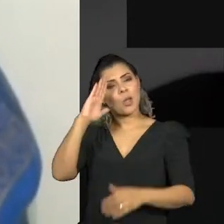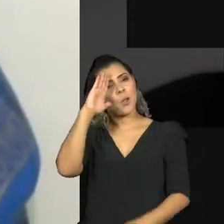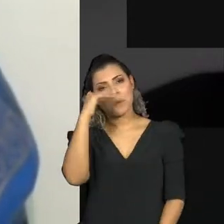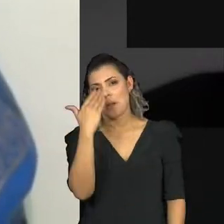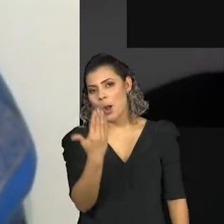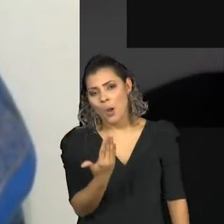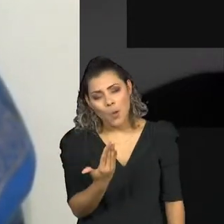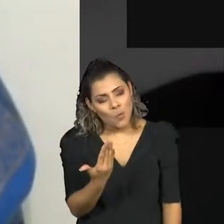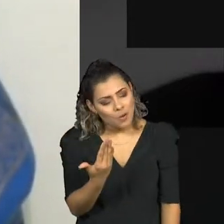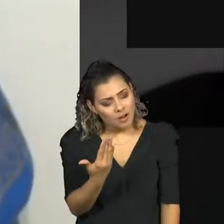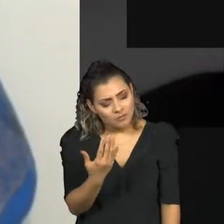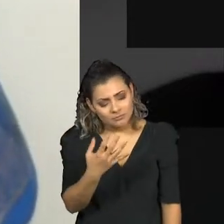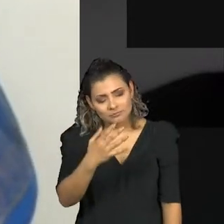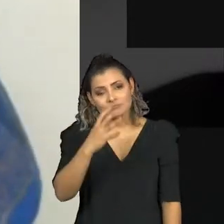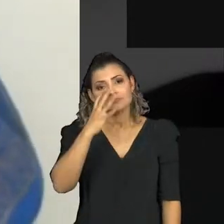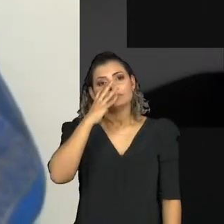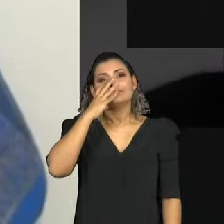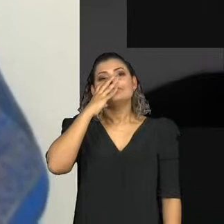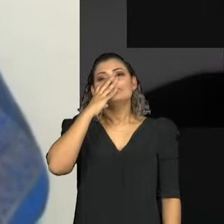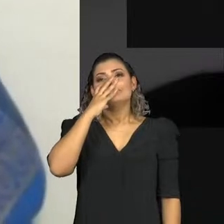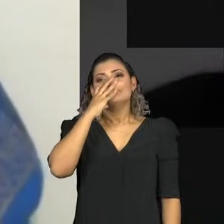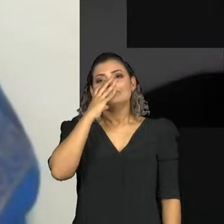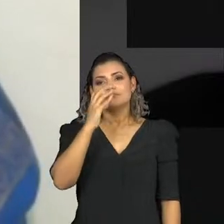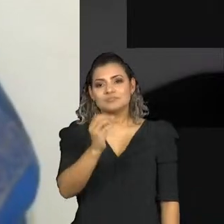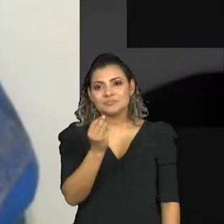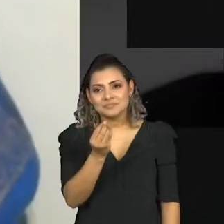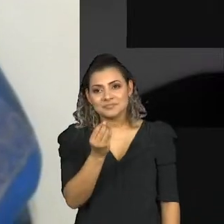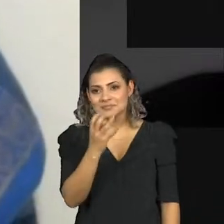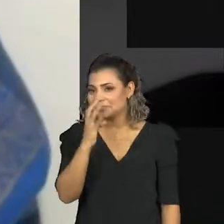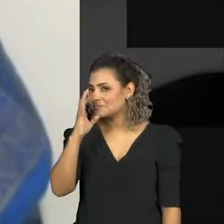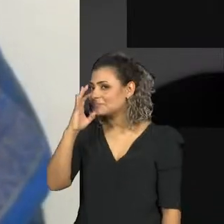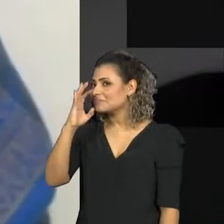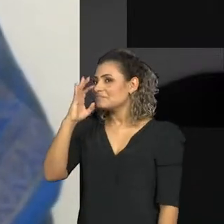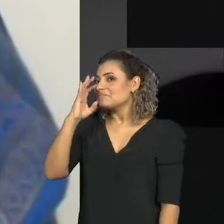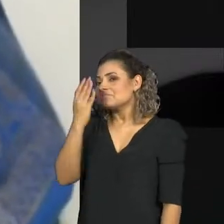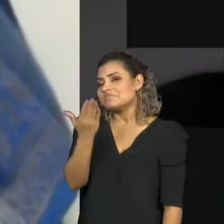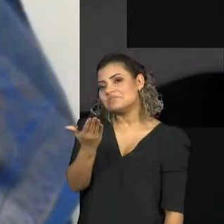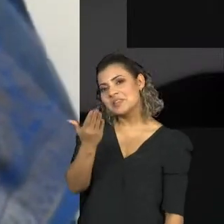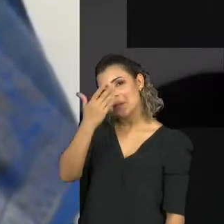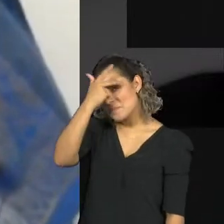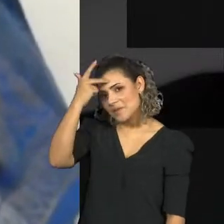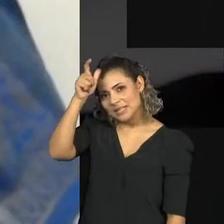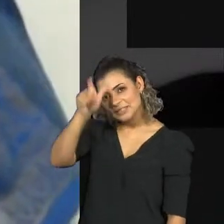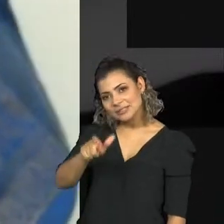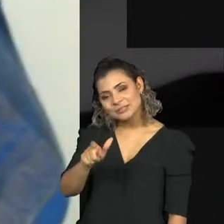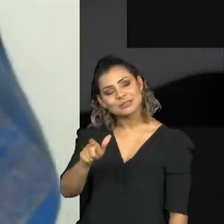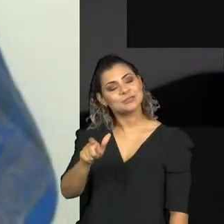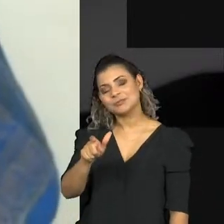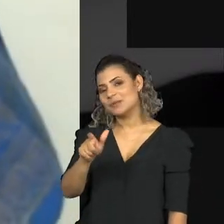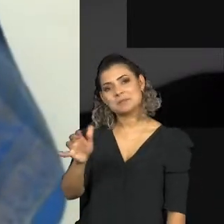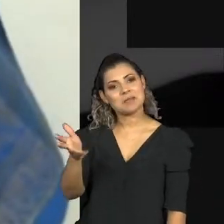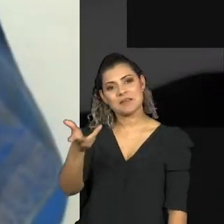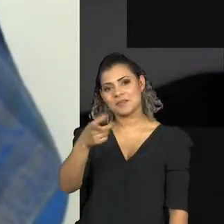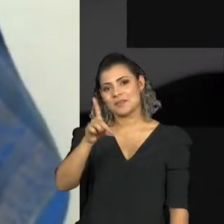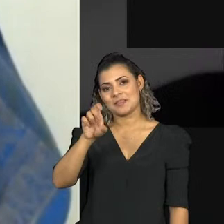honra poder falar dessa pessoa iluminada